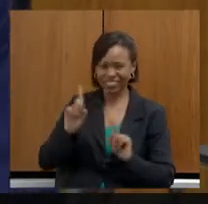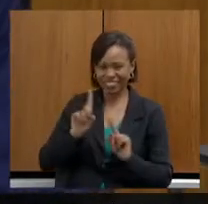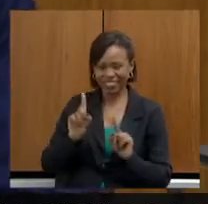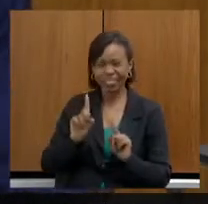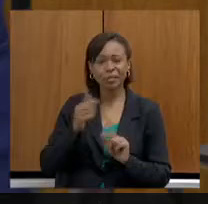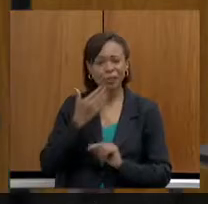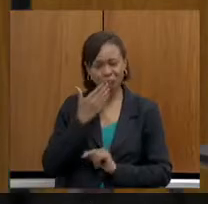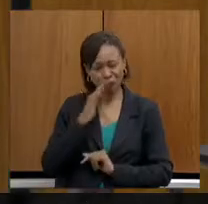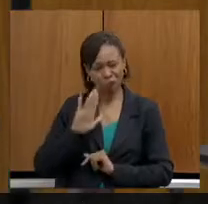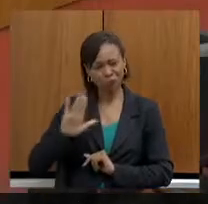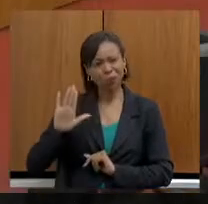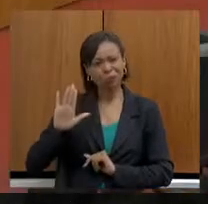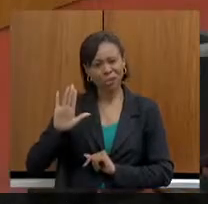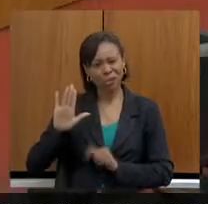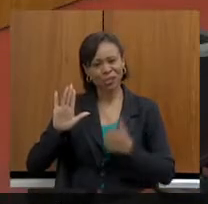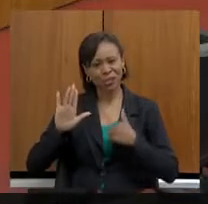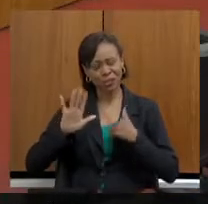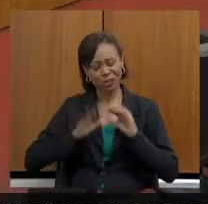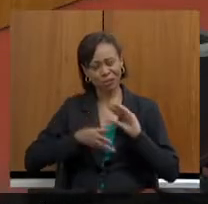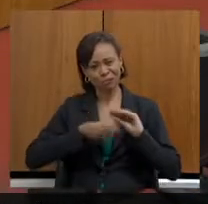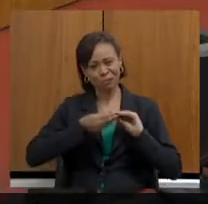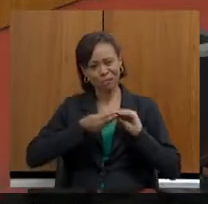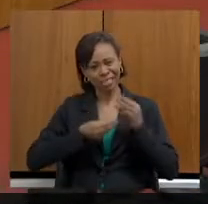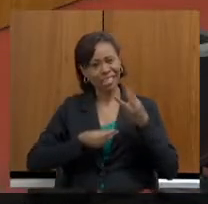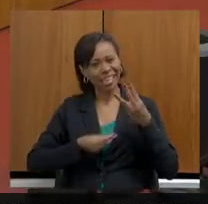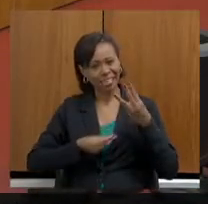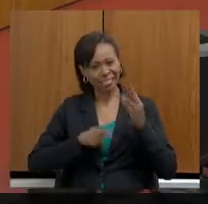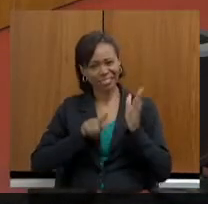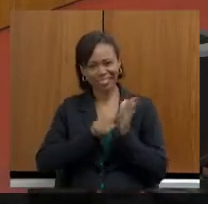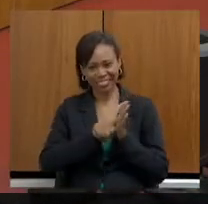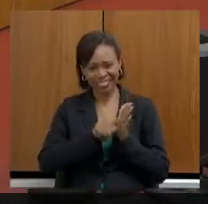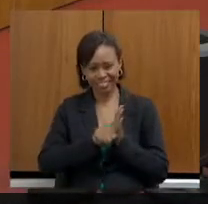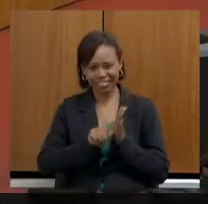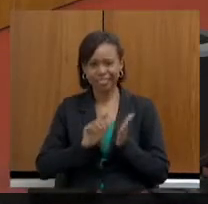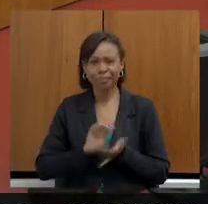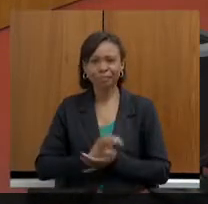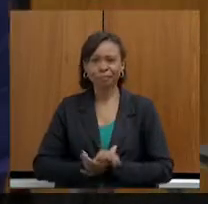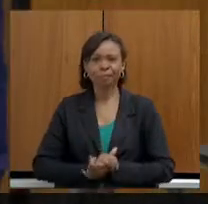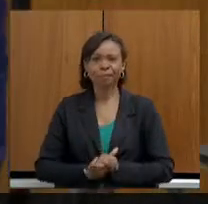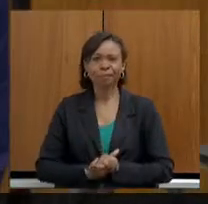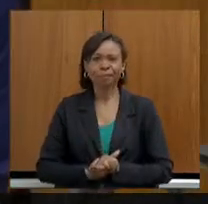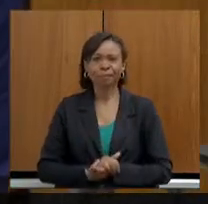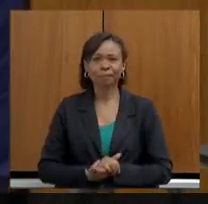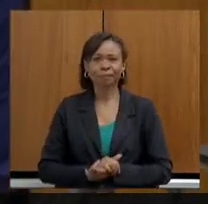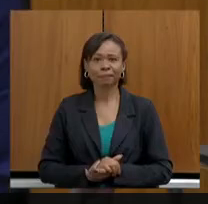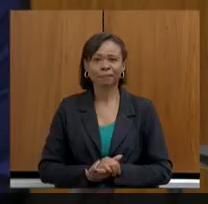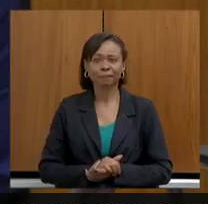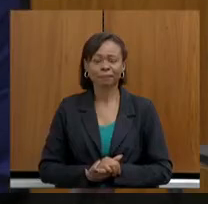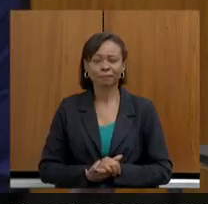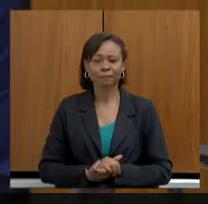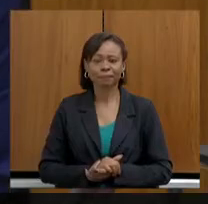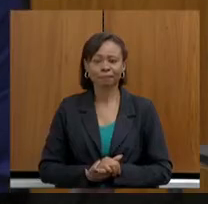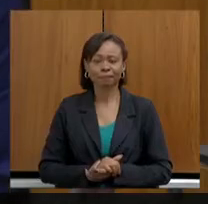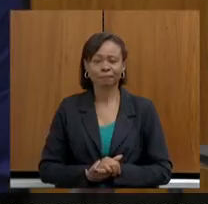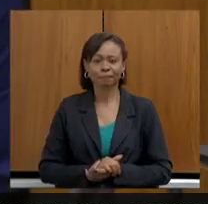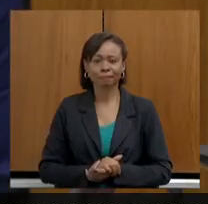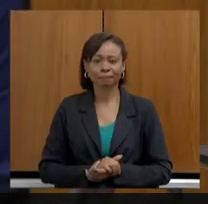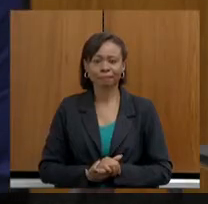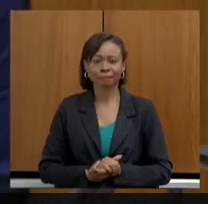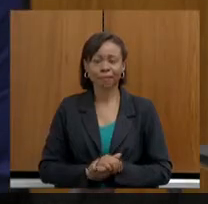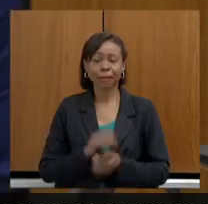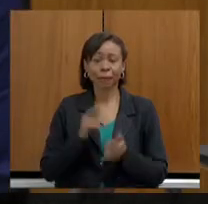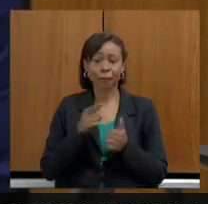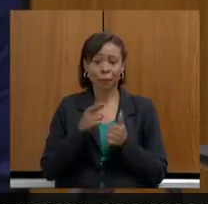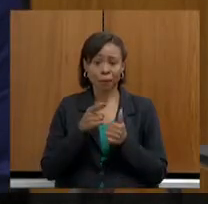prometo que falei minha teria três perguntas Possivelmente né a secretária é